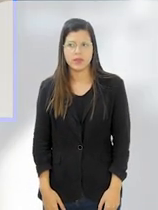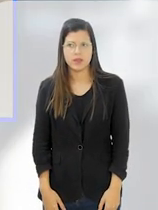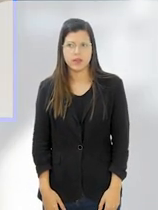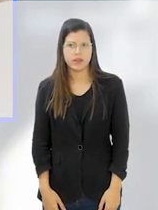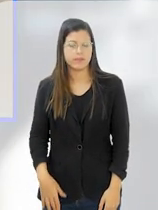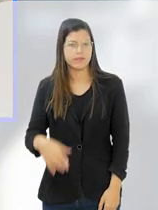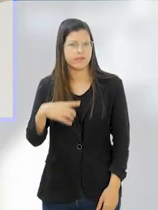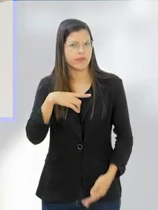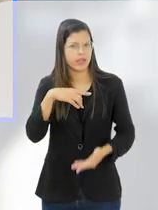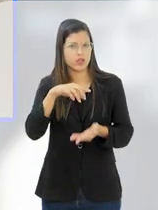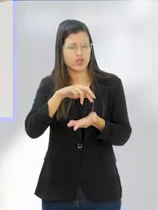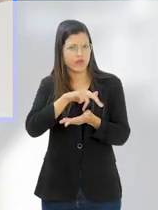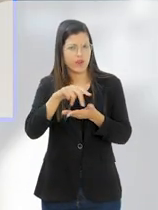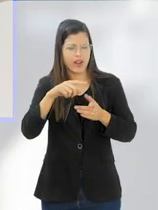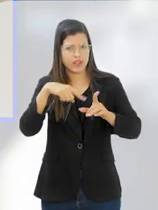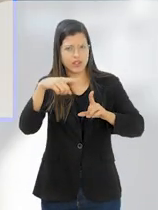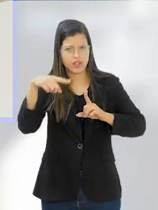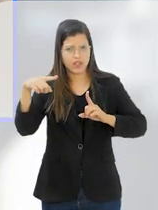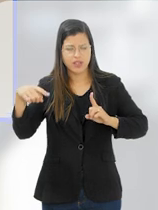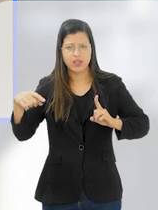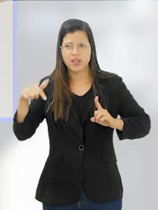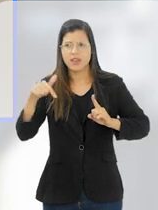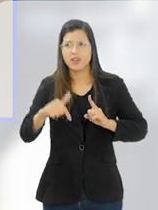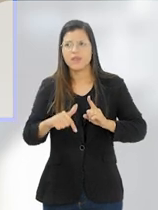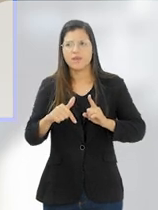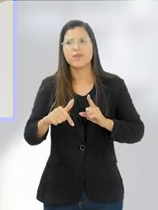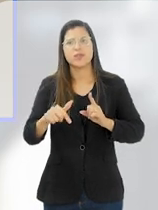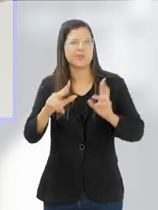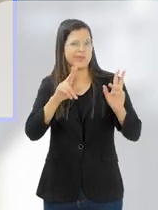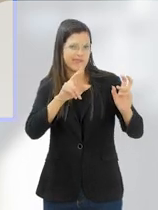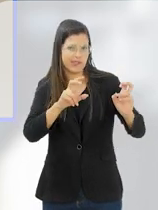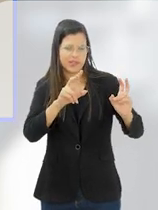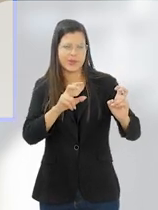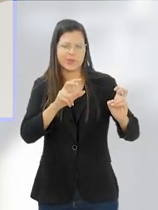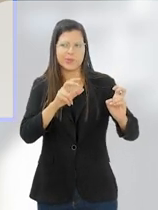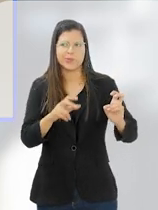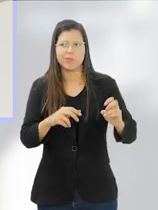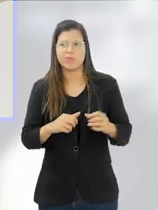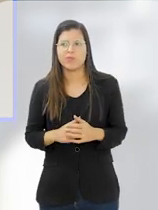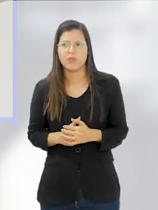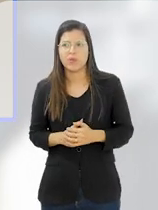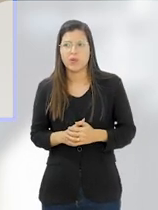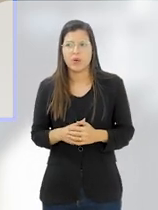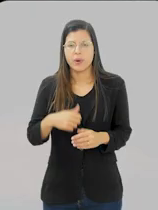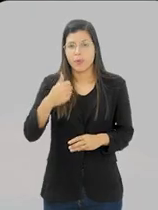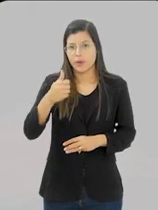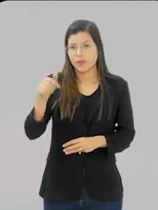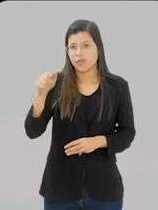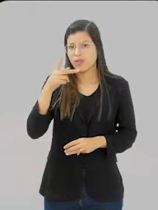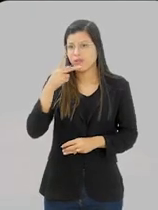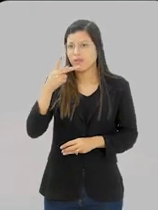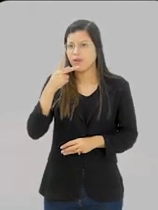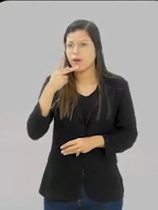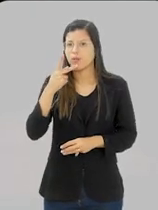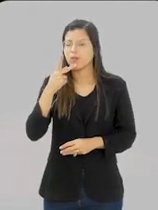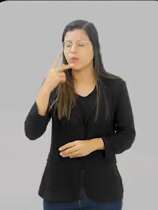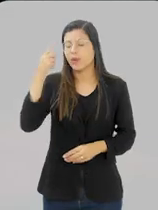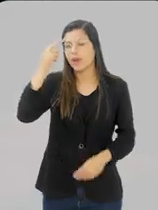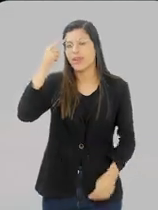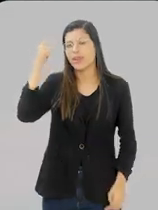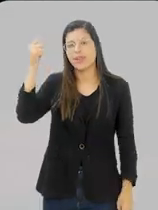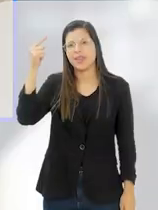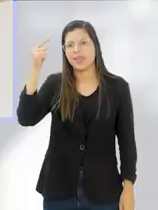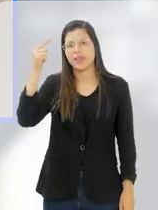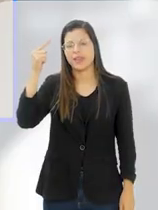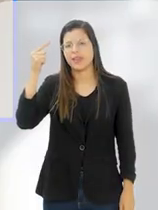Há diversos níveis nessa história que nós estamos vendo aqui, né? Primeiro, como você falou muito bem, é a